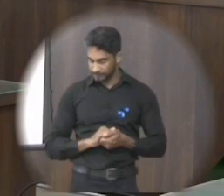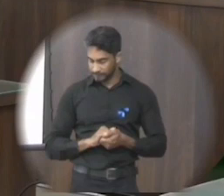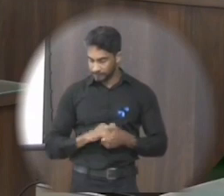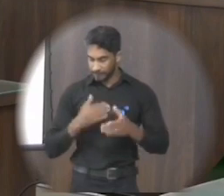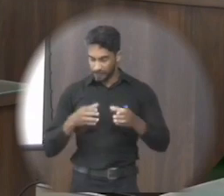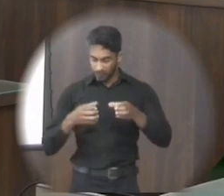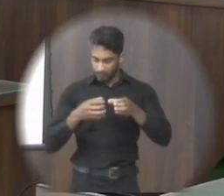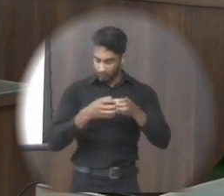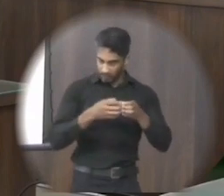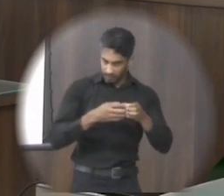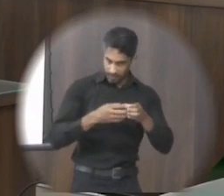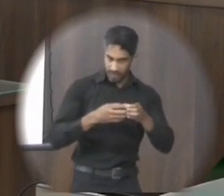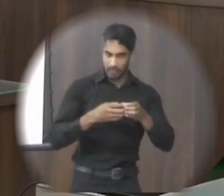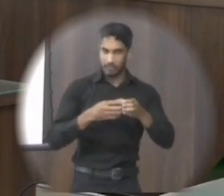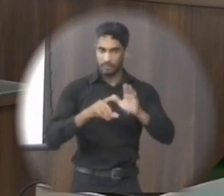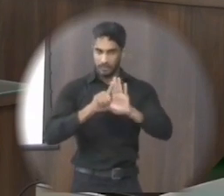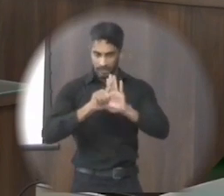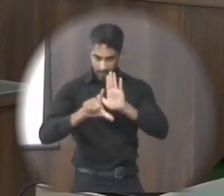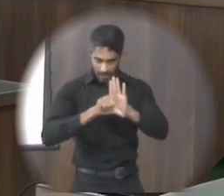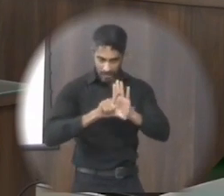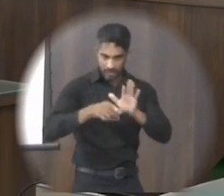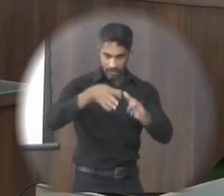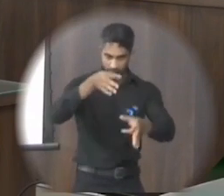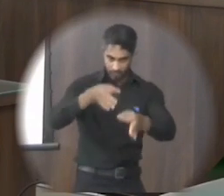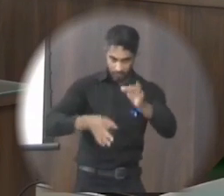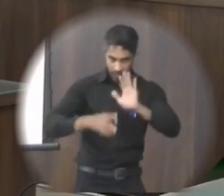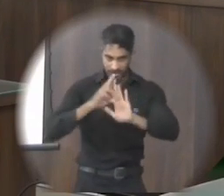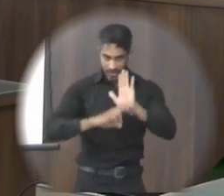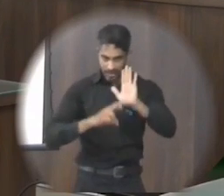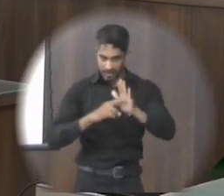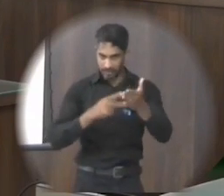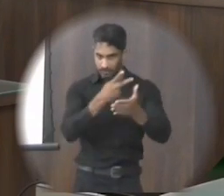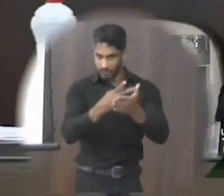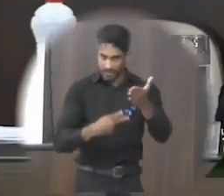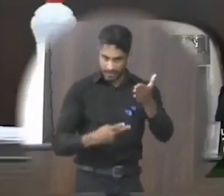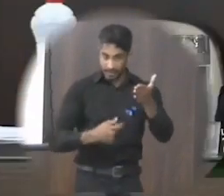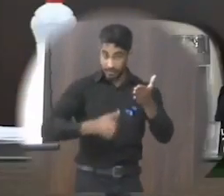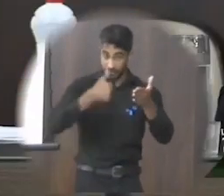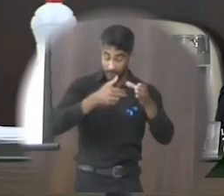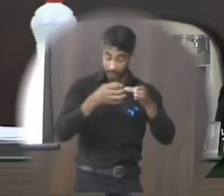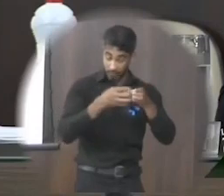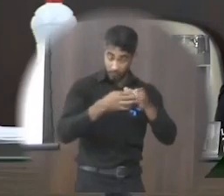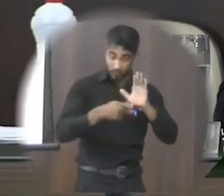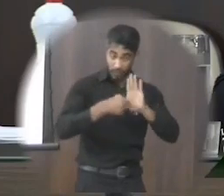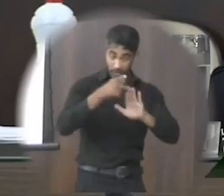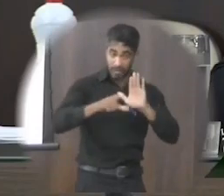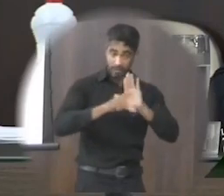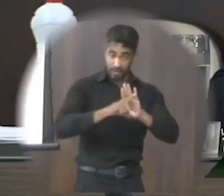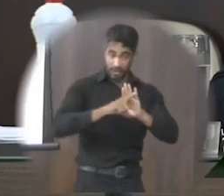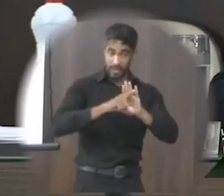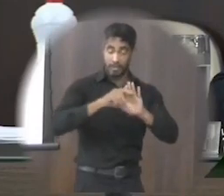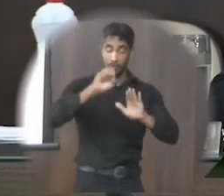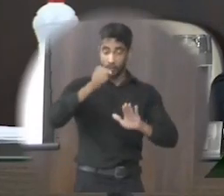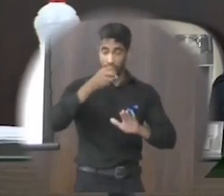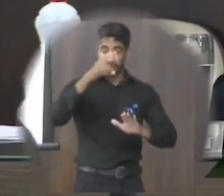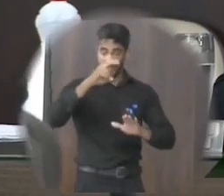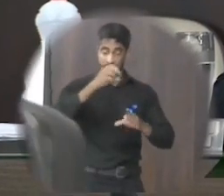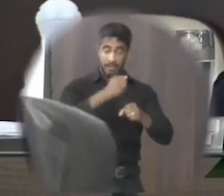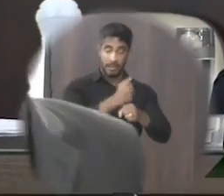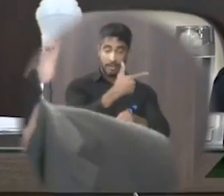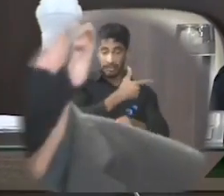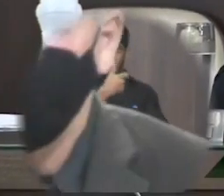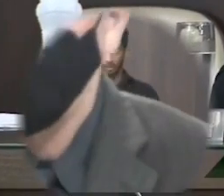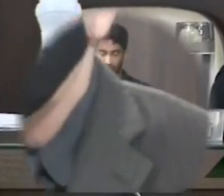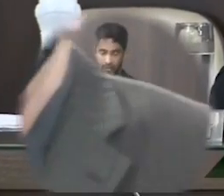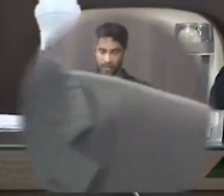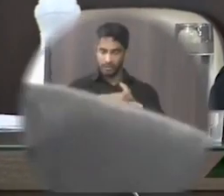Comissão de Legislação, Justiça e Redação. Parecer para o primeiro turno do projeto de lei 085 de 2021. Relatório. De